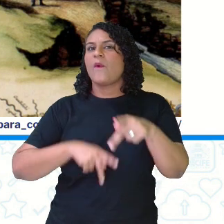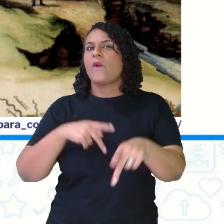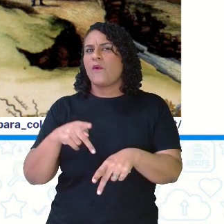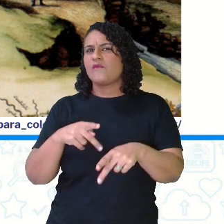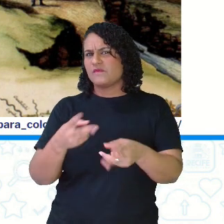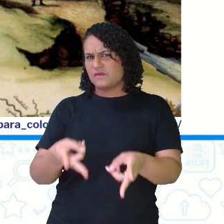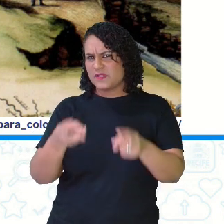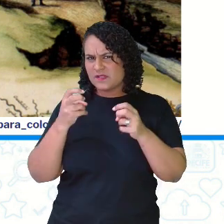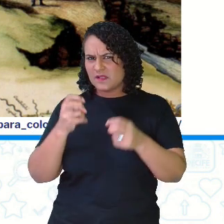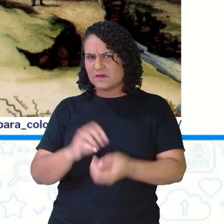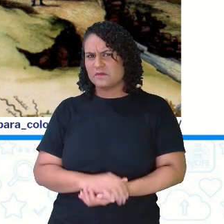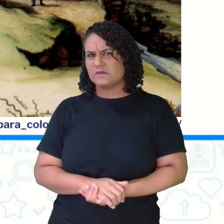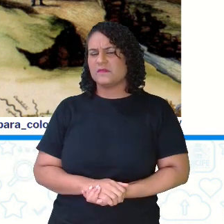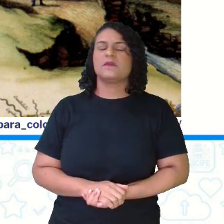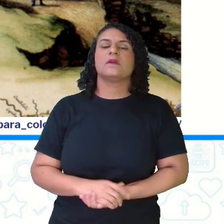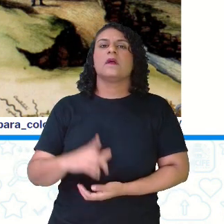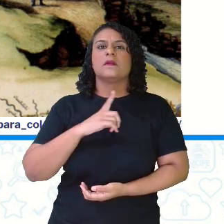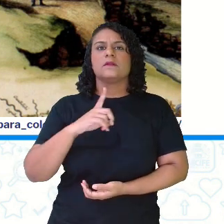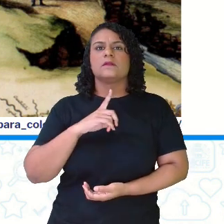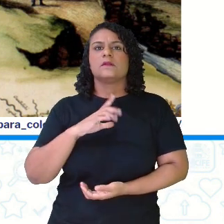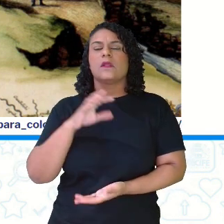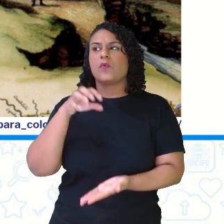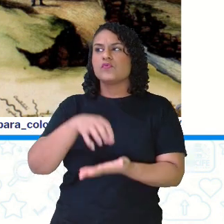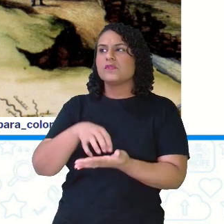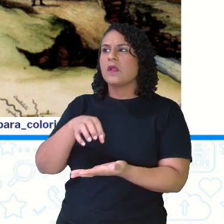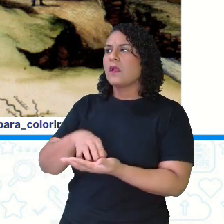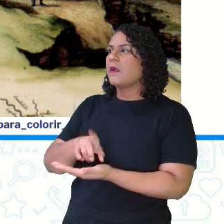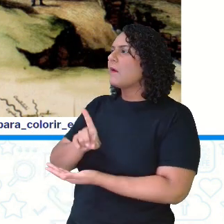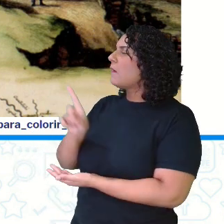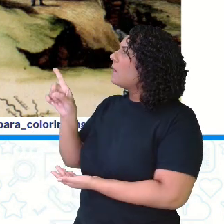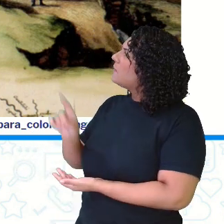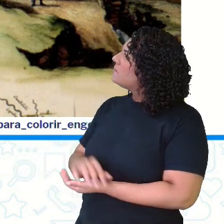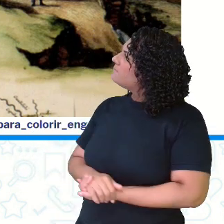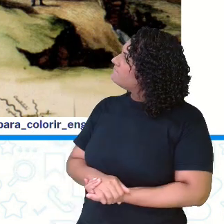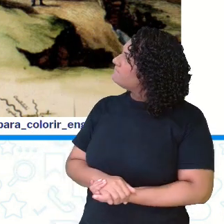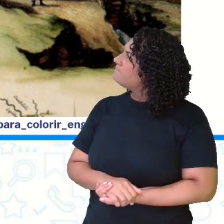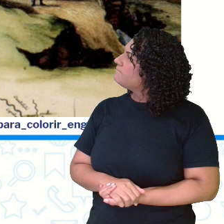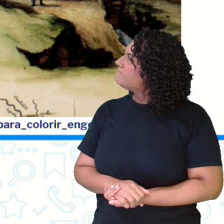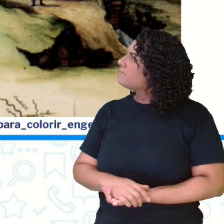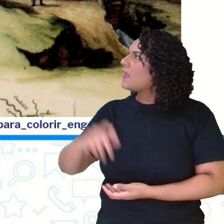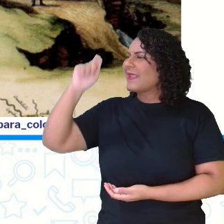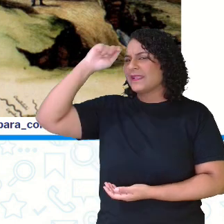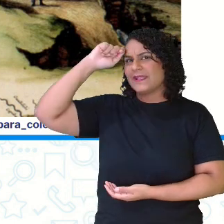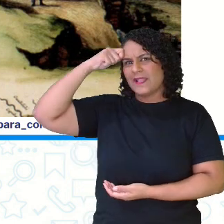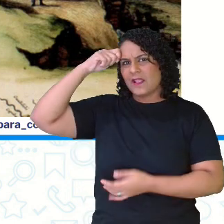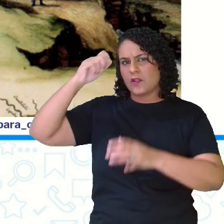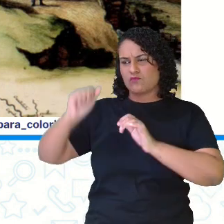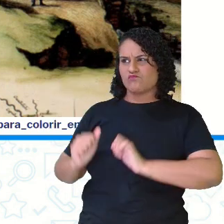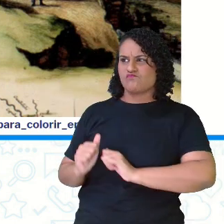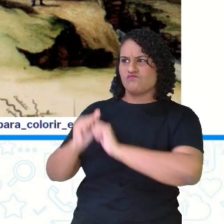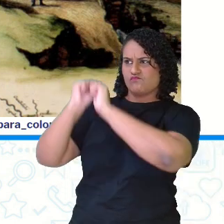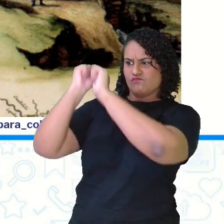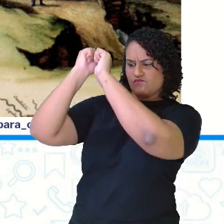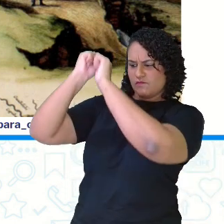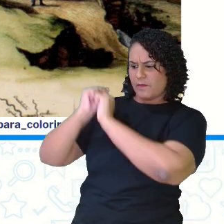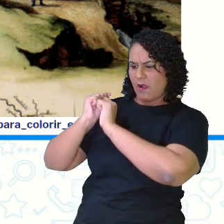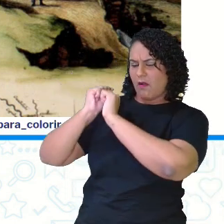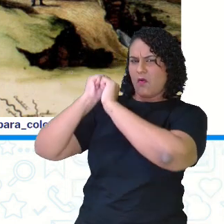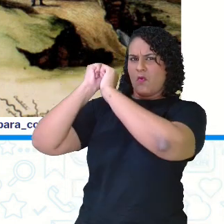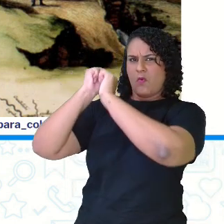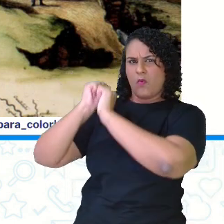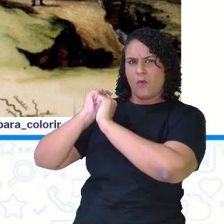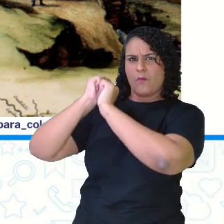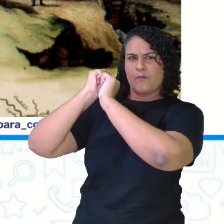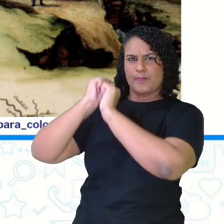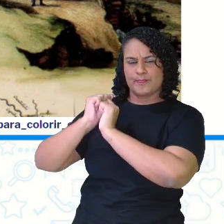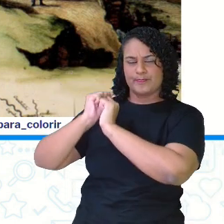na imagem, tem ali no centro, logo no comecinho, negros que estão carregando alguém. Vocês estão vendo ali